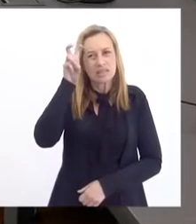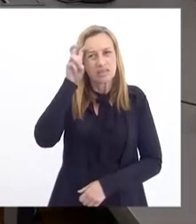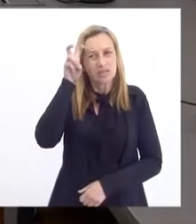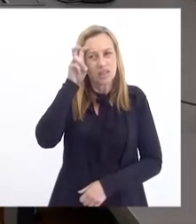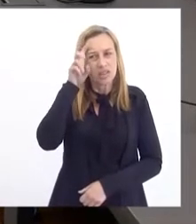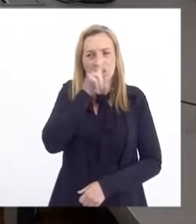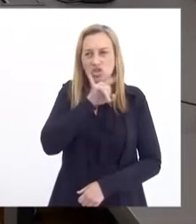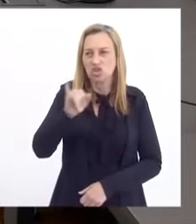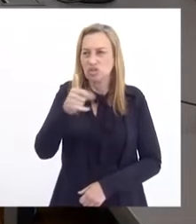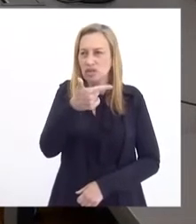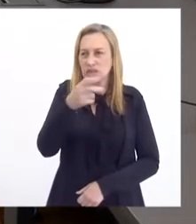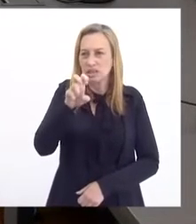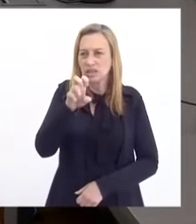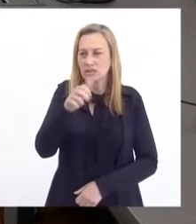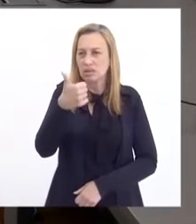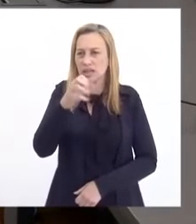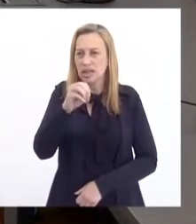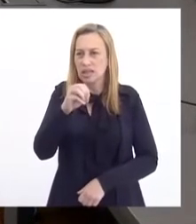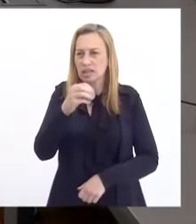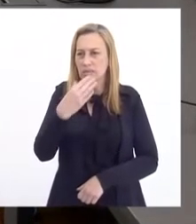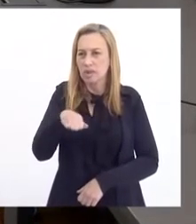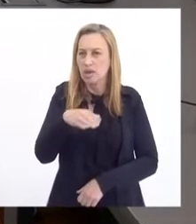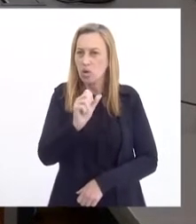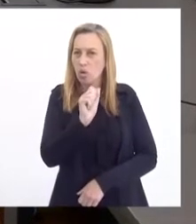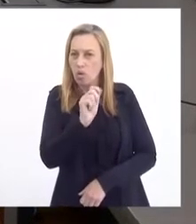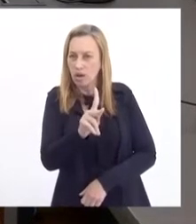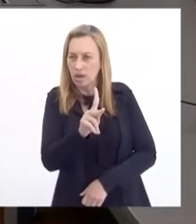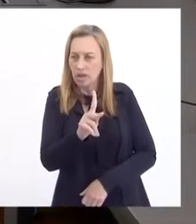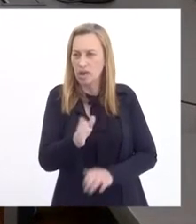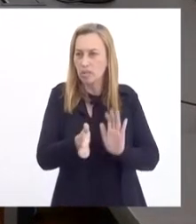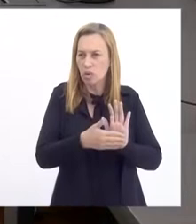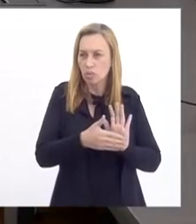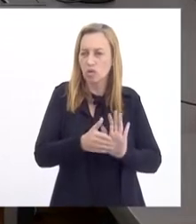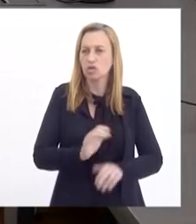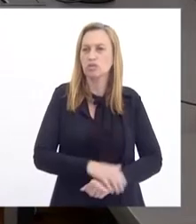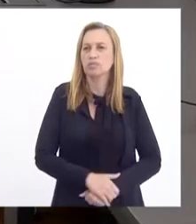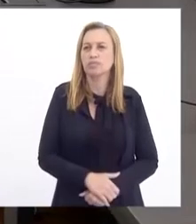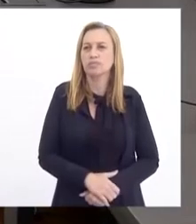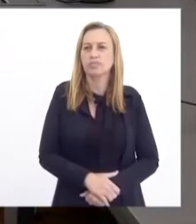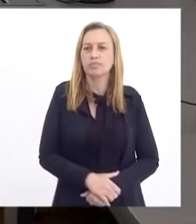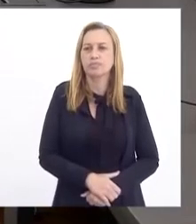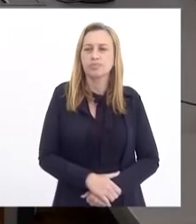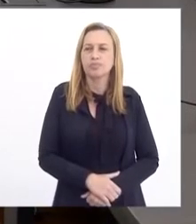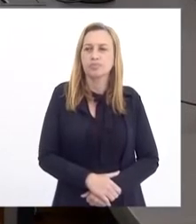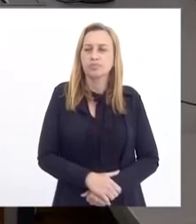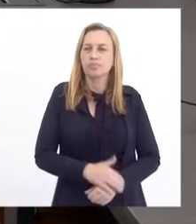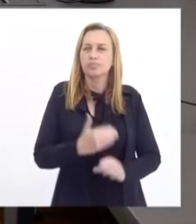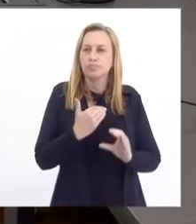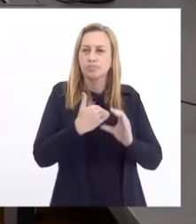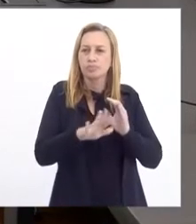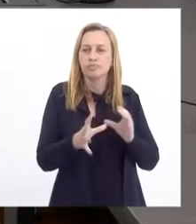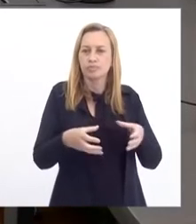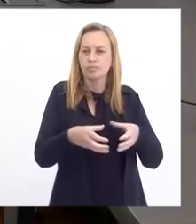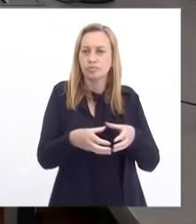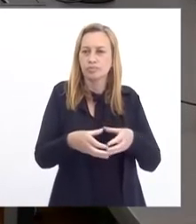Quinta-feira, dia 25, 10h30. Ok? Essa é a proposta. Envio no grupo.